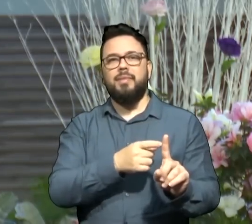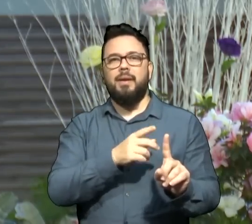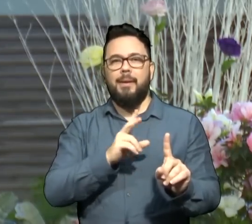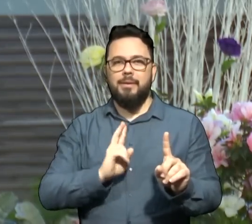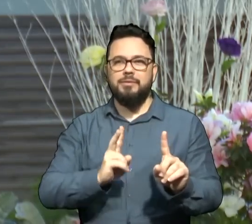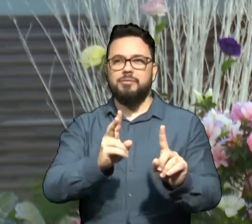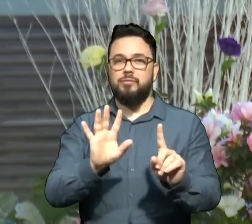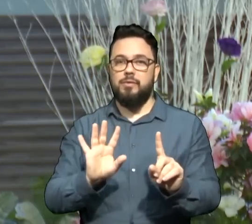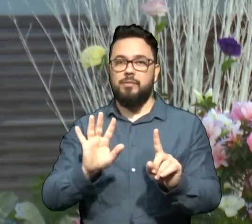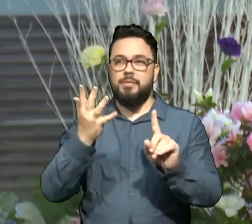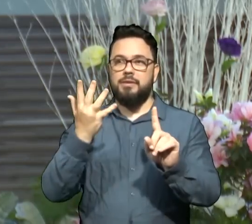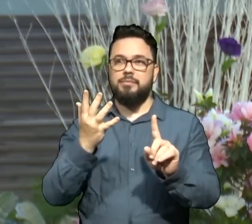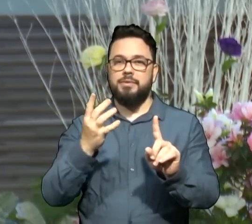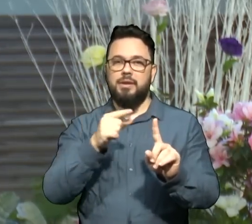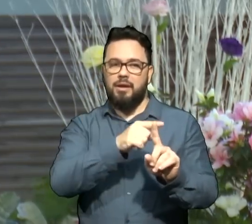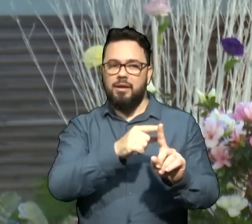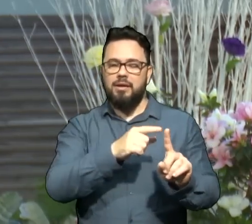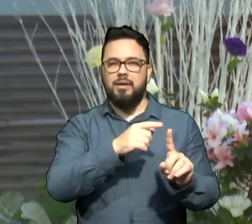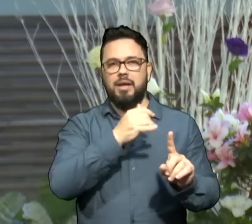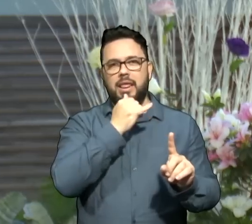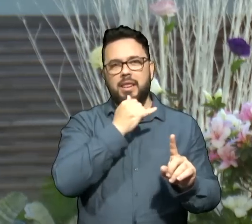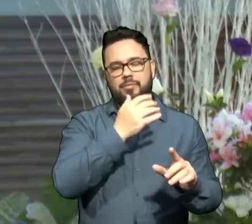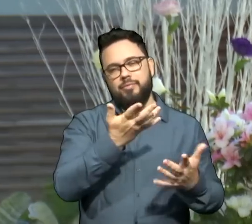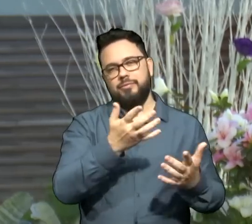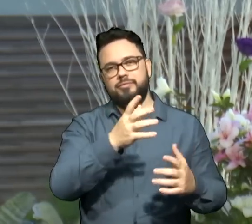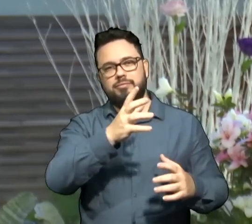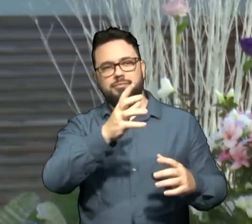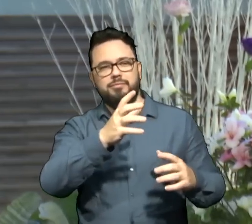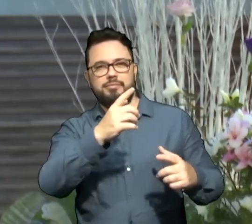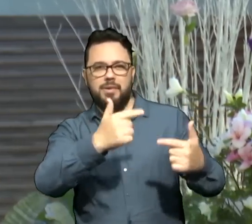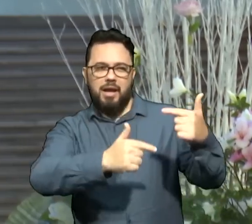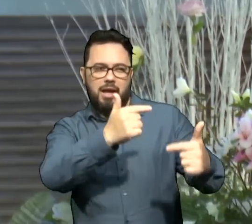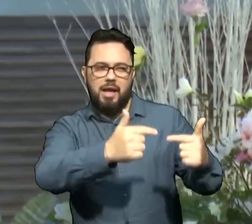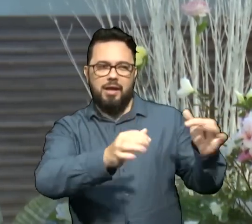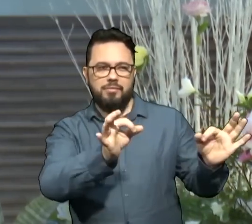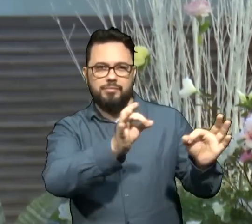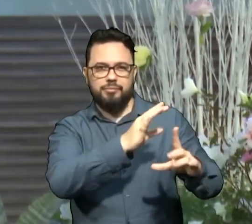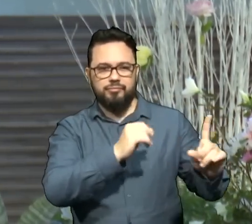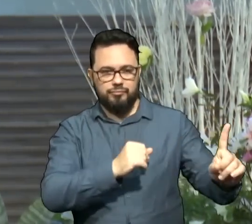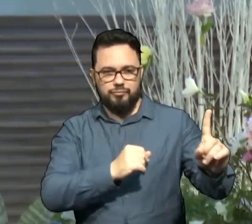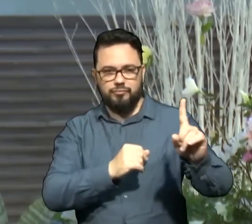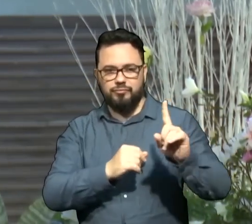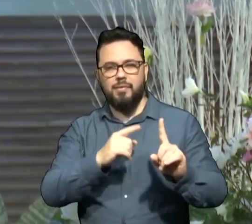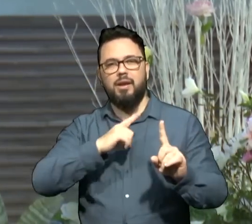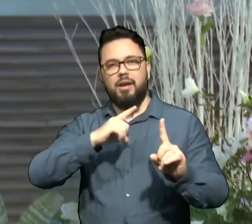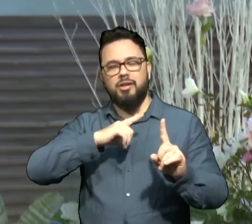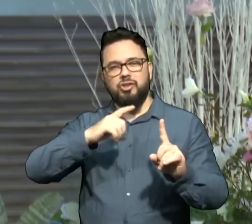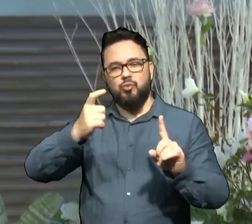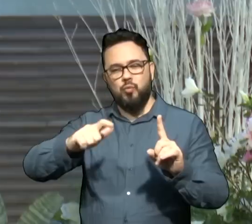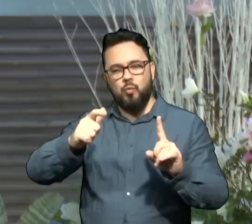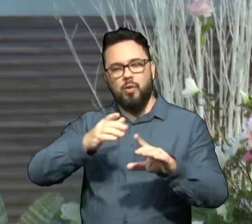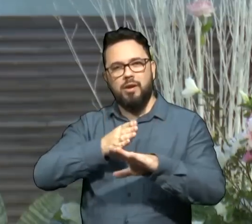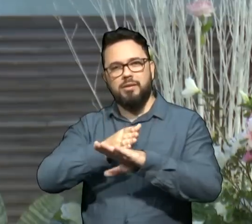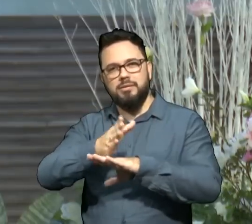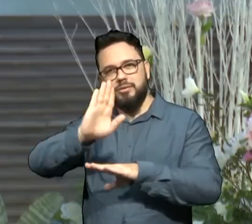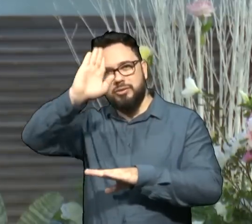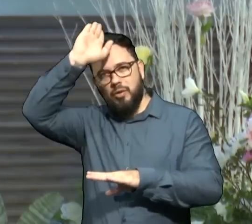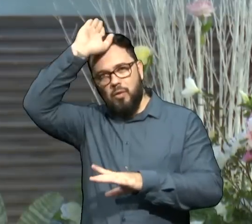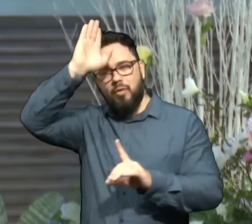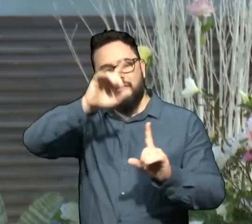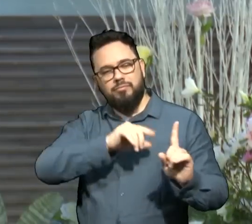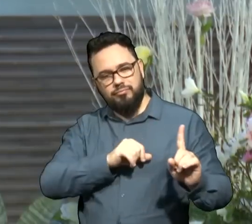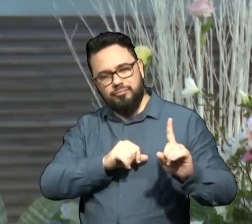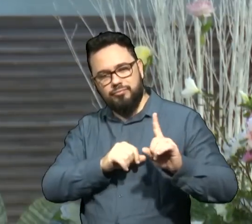Principalmente quando ele voltava de uma batalha e tinha que passar pelo pelos portões de Roma pela porta Arco